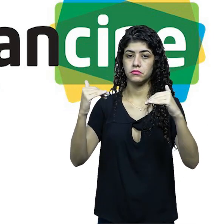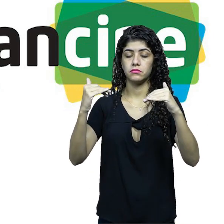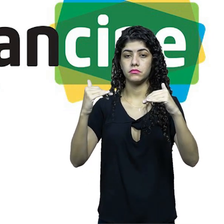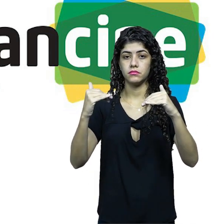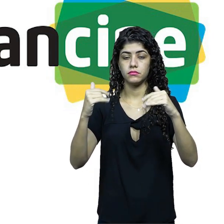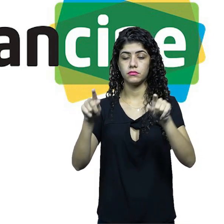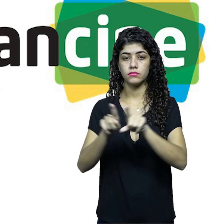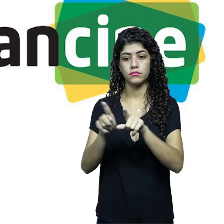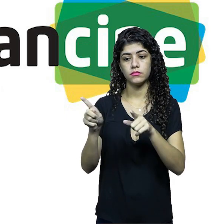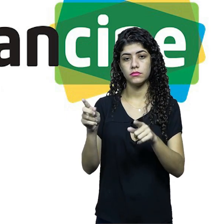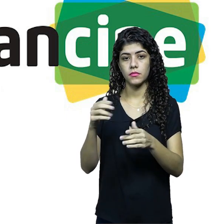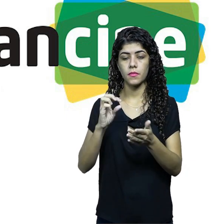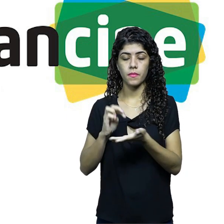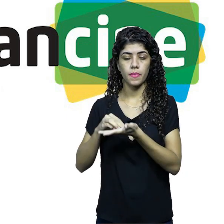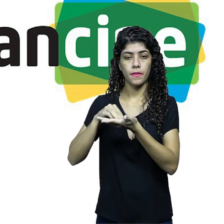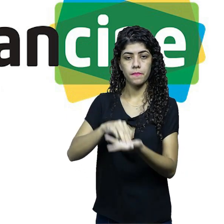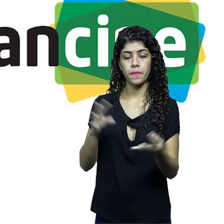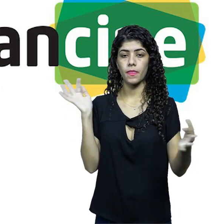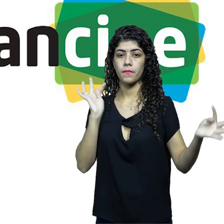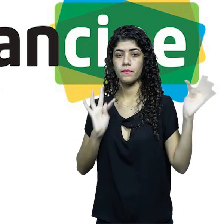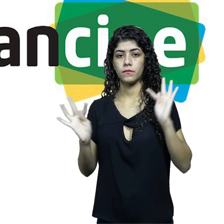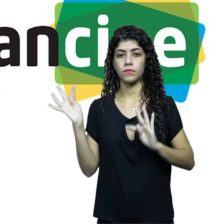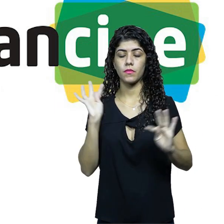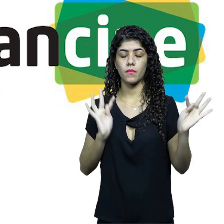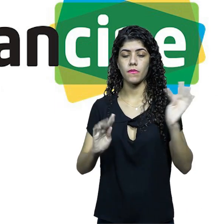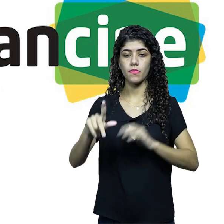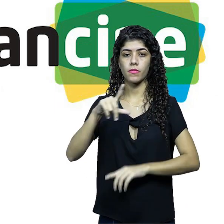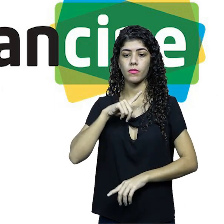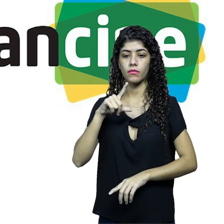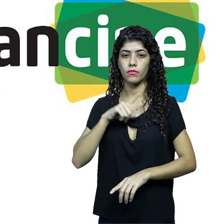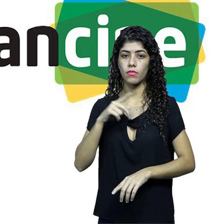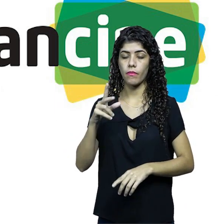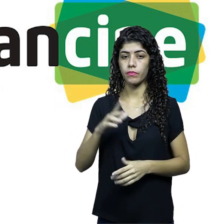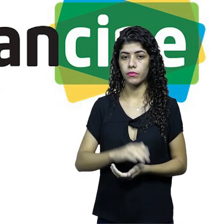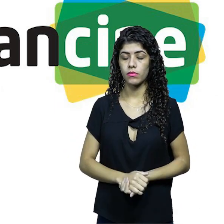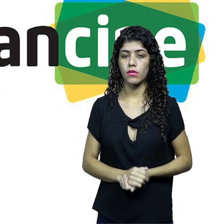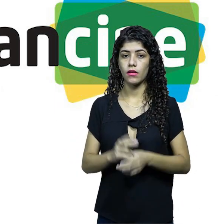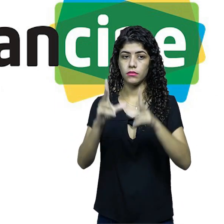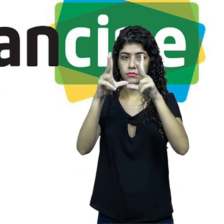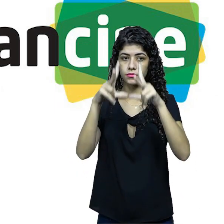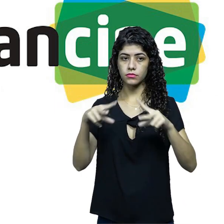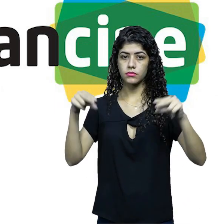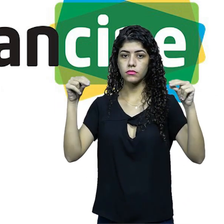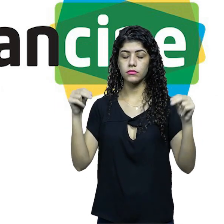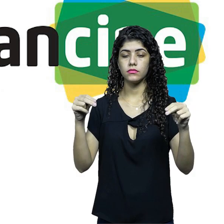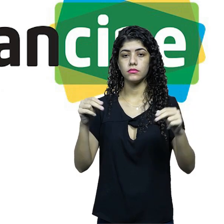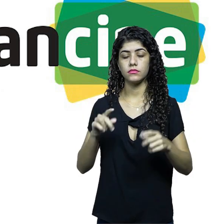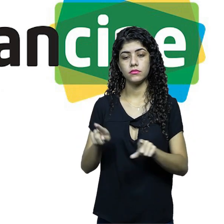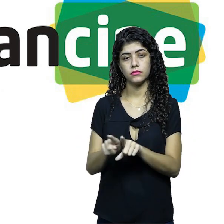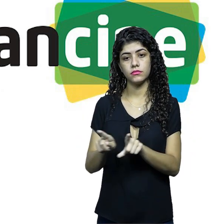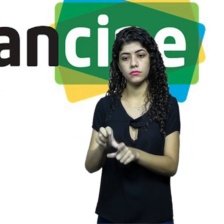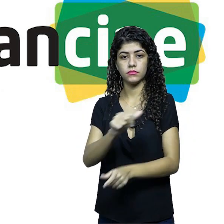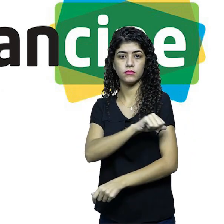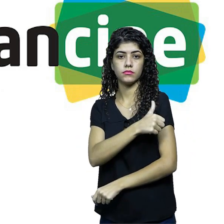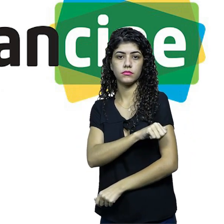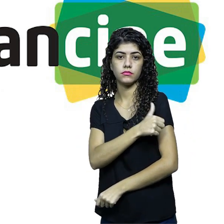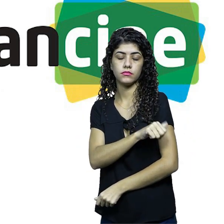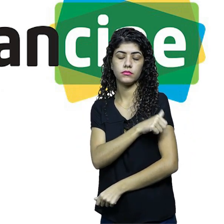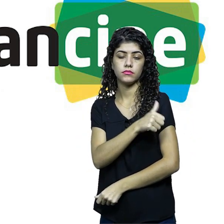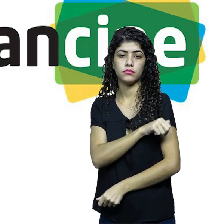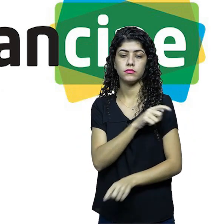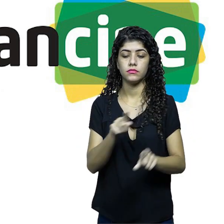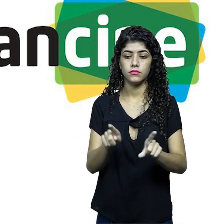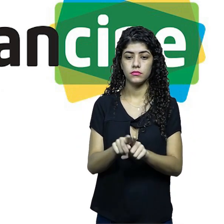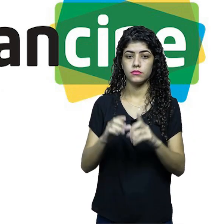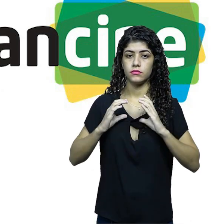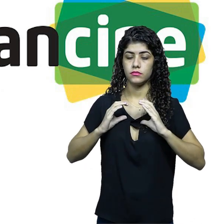especial vinculada ao Ministério do Turismo, com sede e foro no Distrito Federal, escritório central no Rio de Janeiro. A